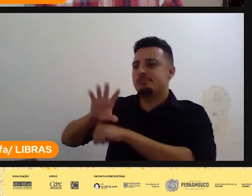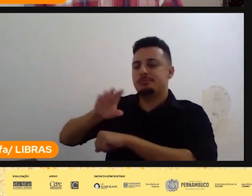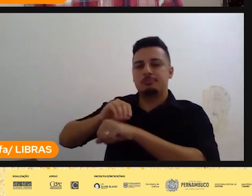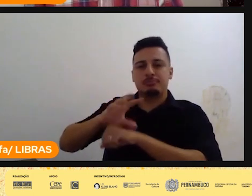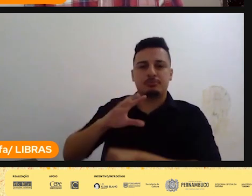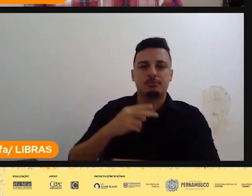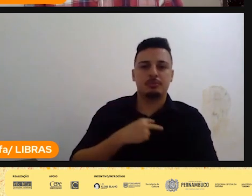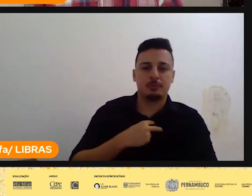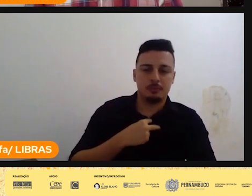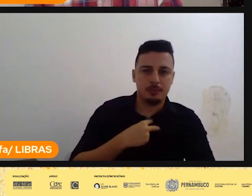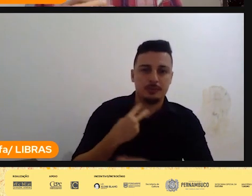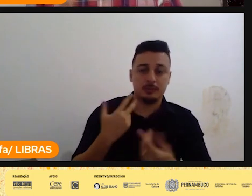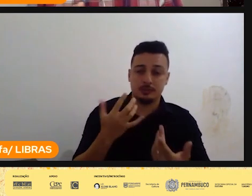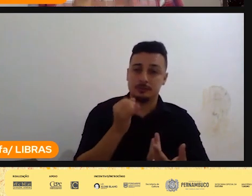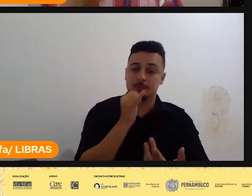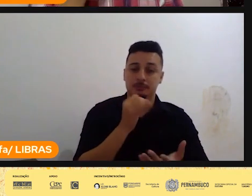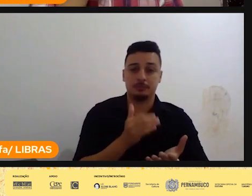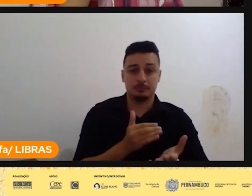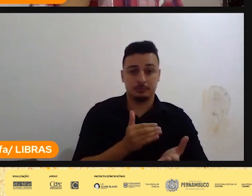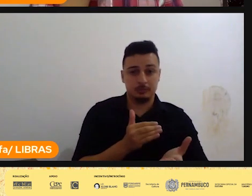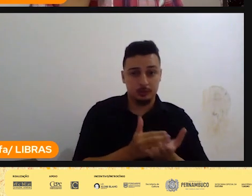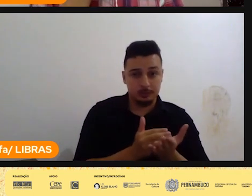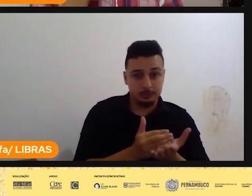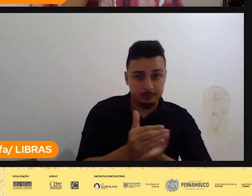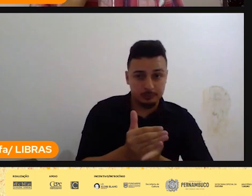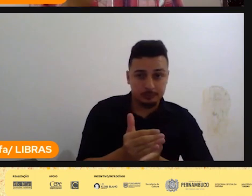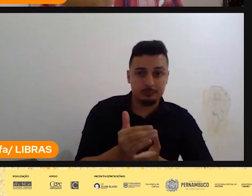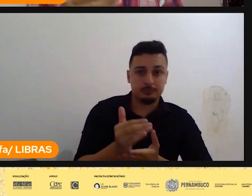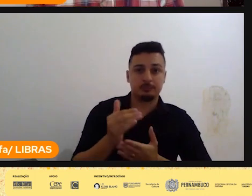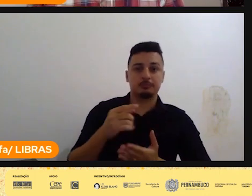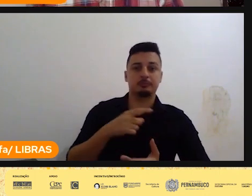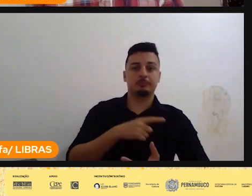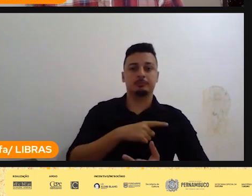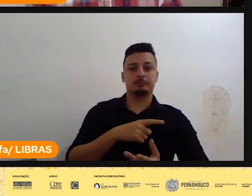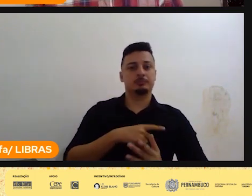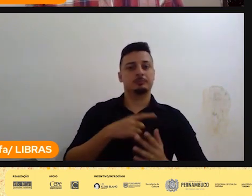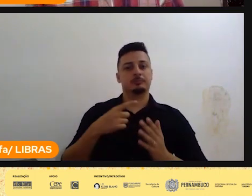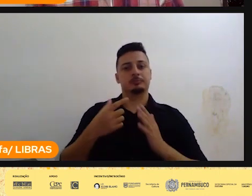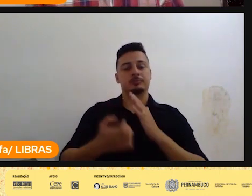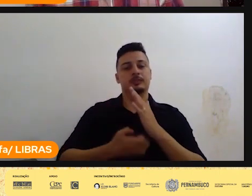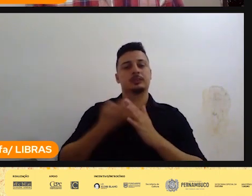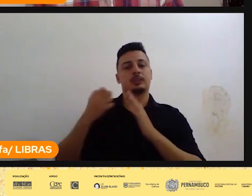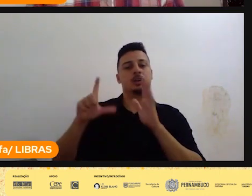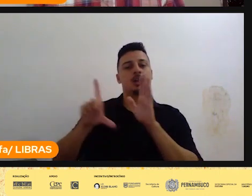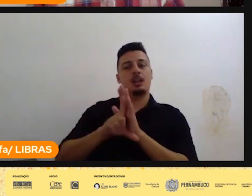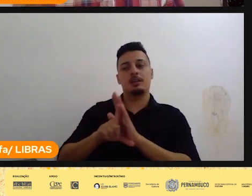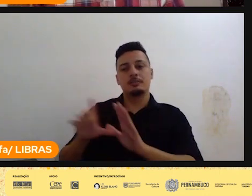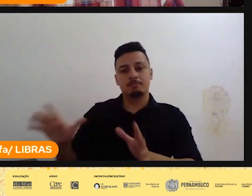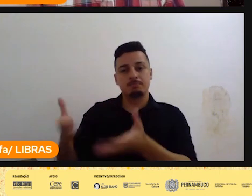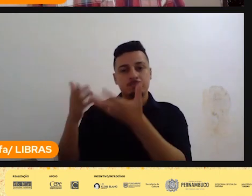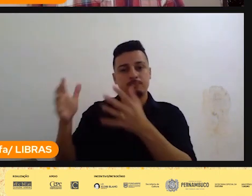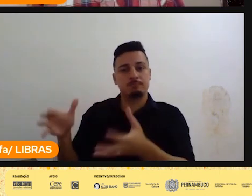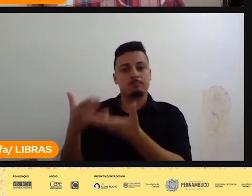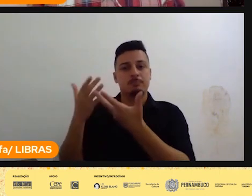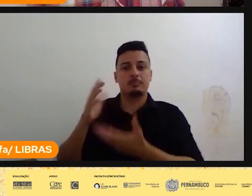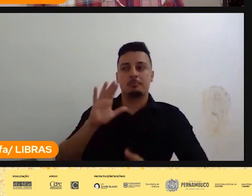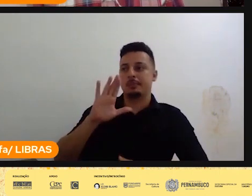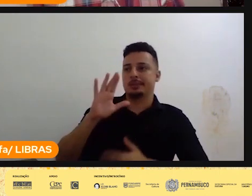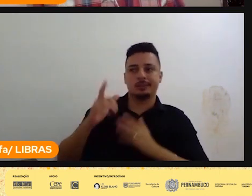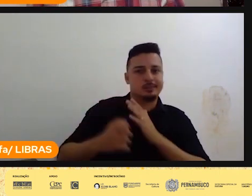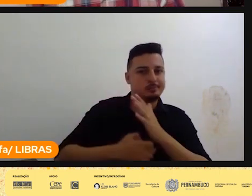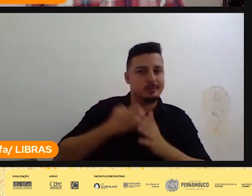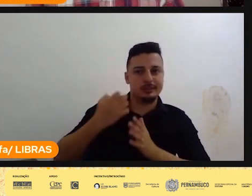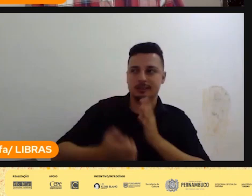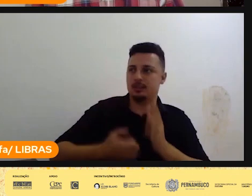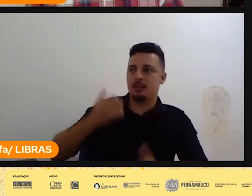curta-metragem, né, que foi patrocinado via lei de incentivo, mas assim, é uma empresa multinacional, uma